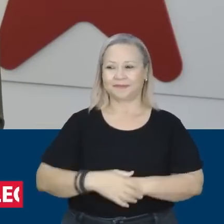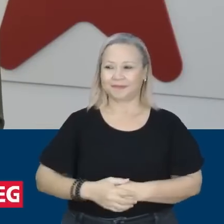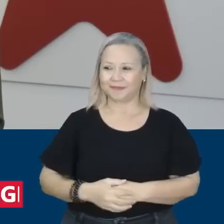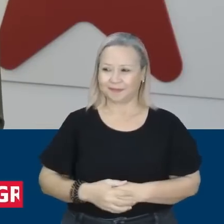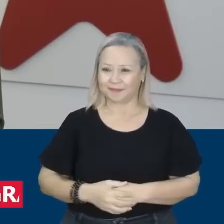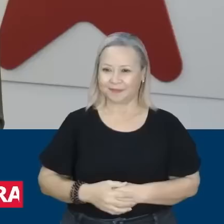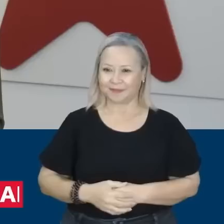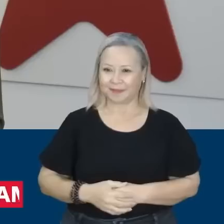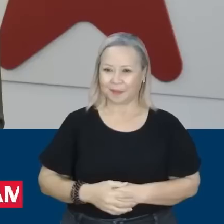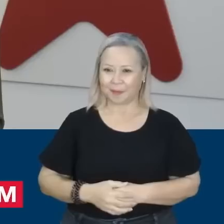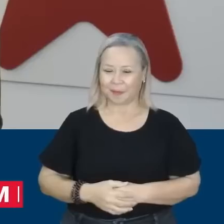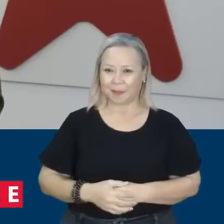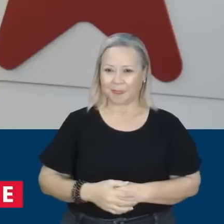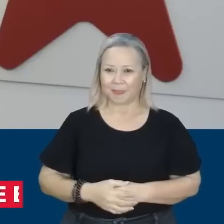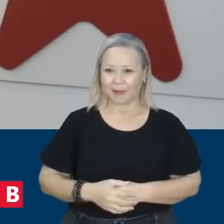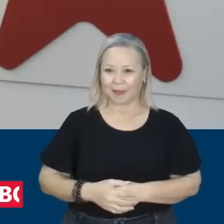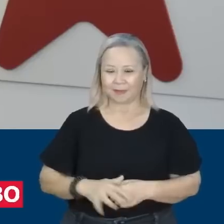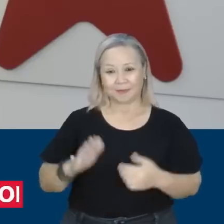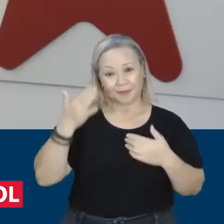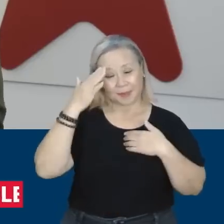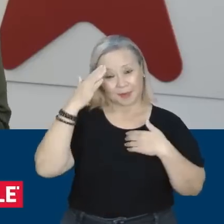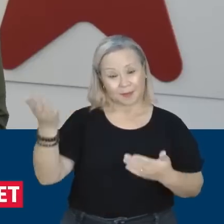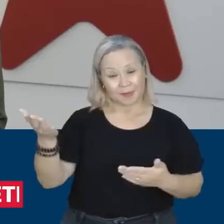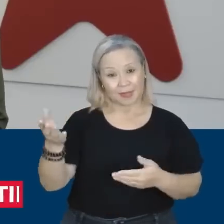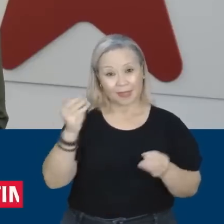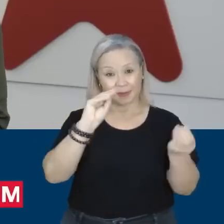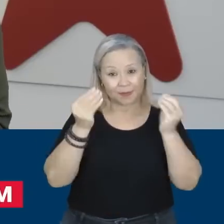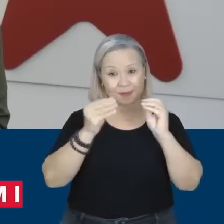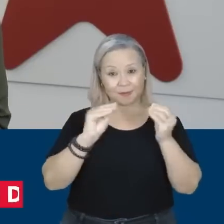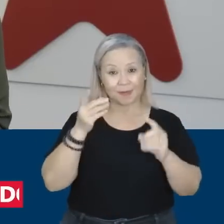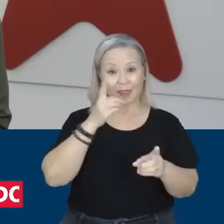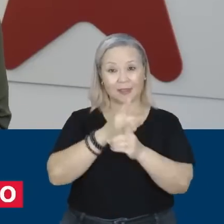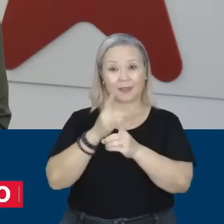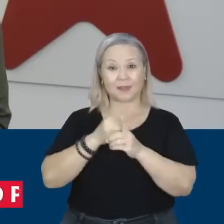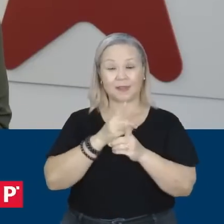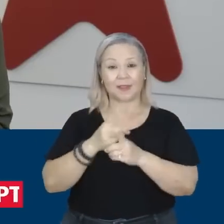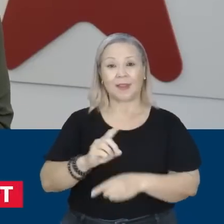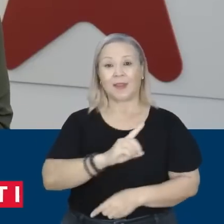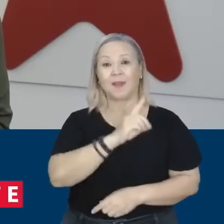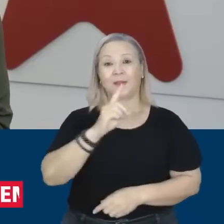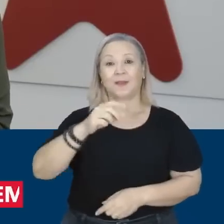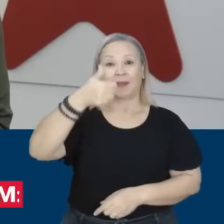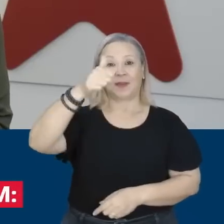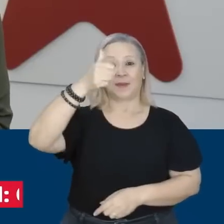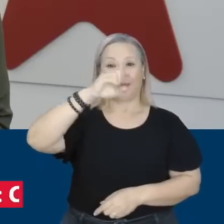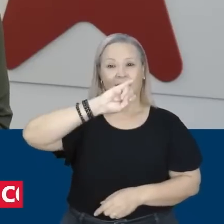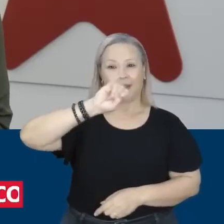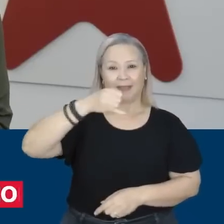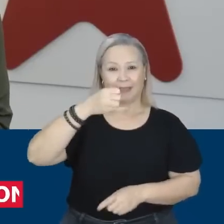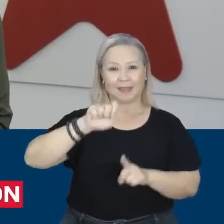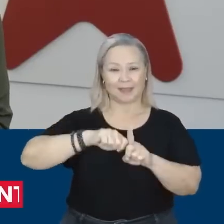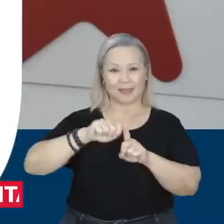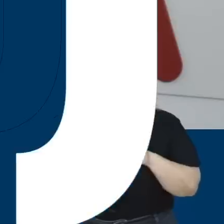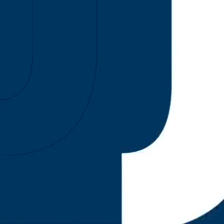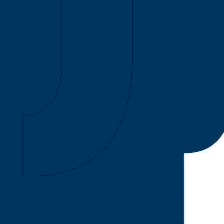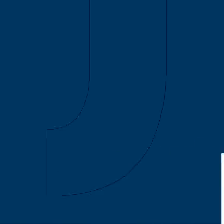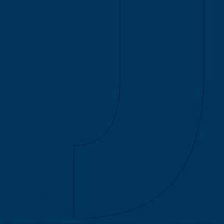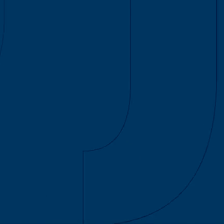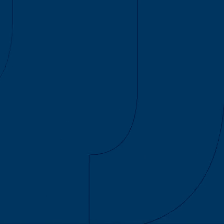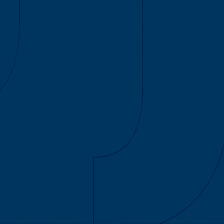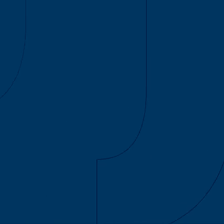Obrigado, Amanda. Um beijo a todos e todas. E nos encontramos no dia 1º de janeiro, lá em Brasília.